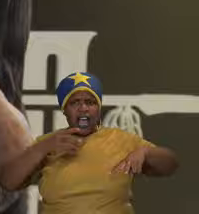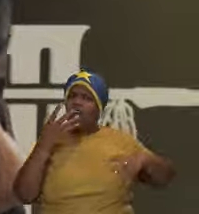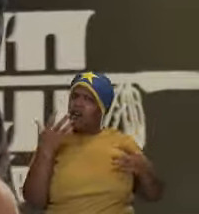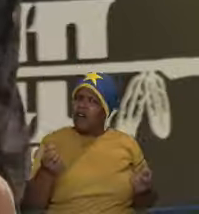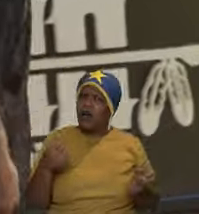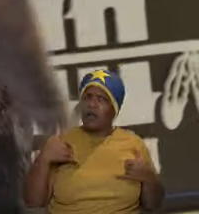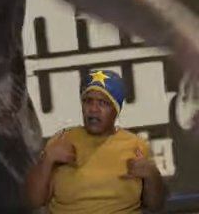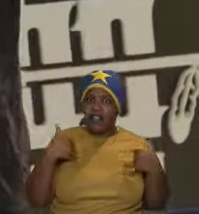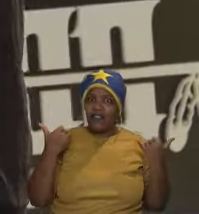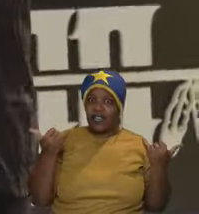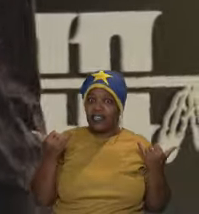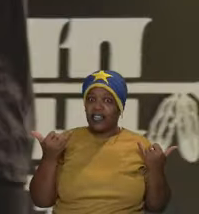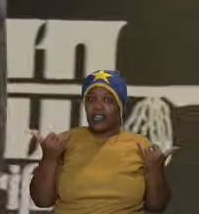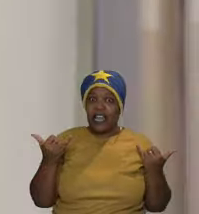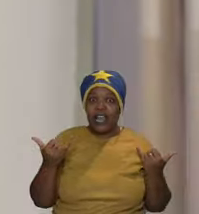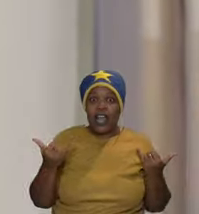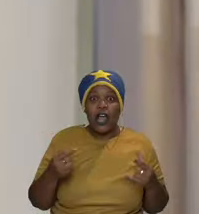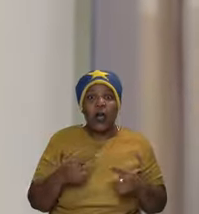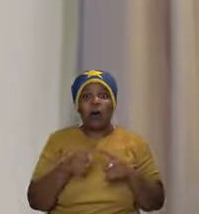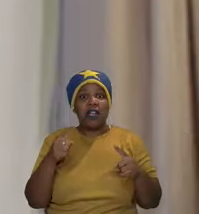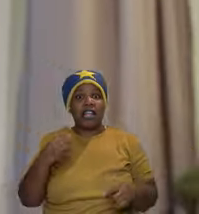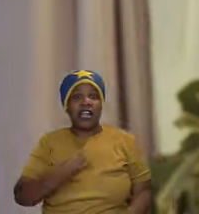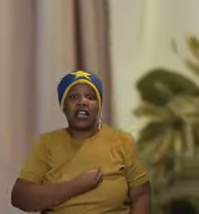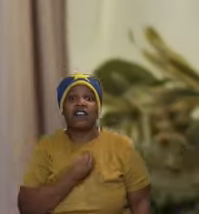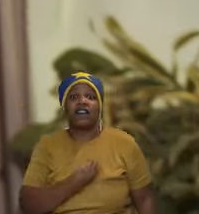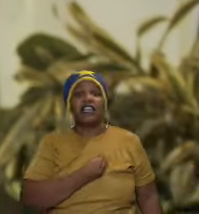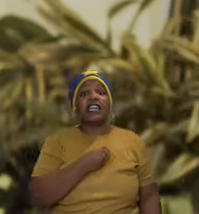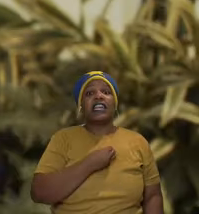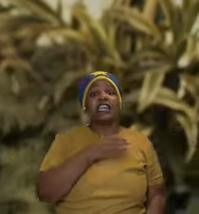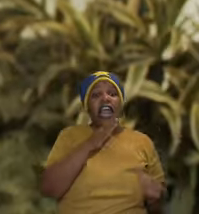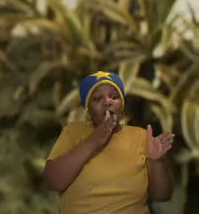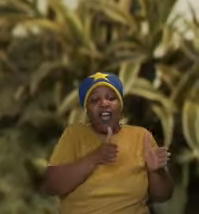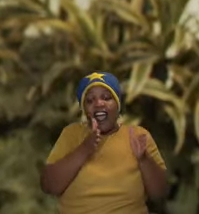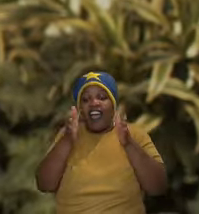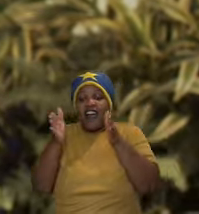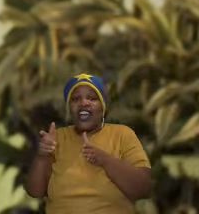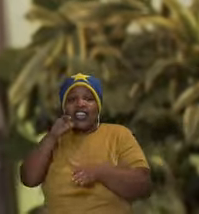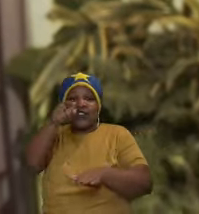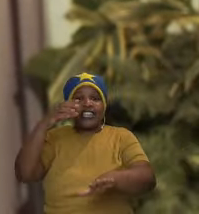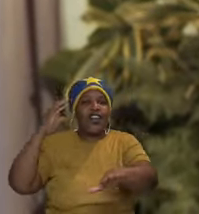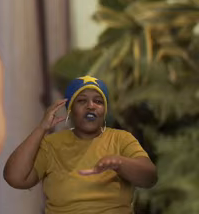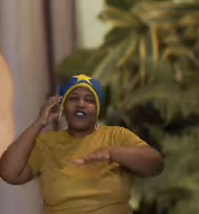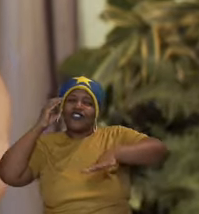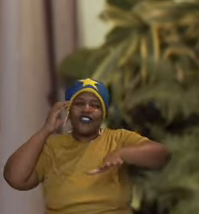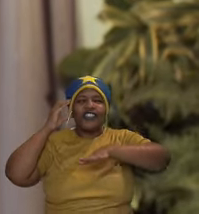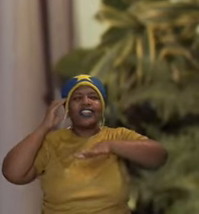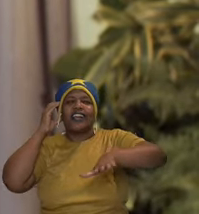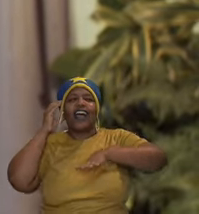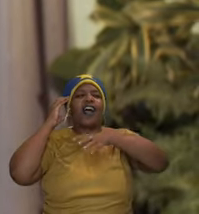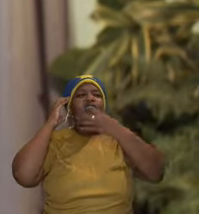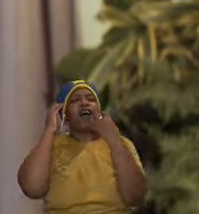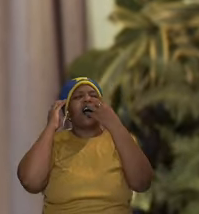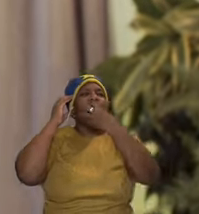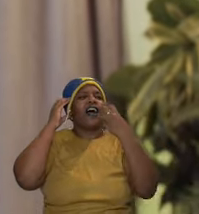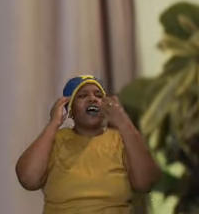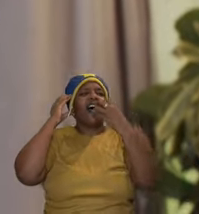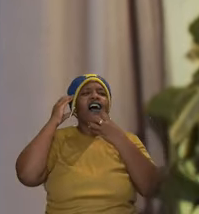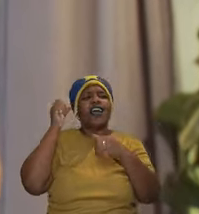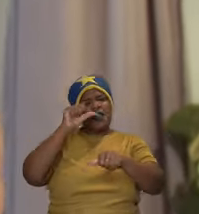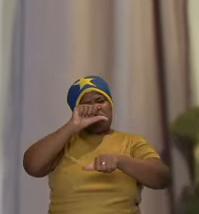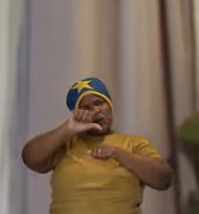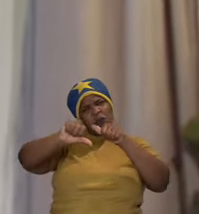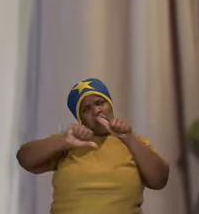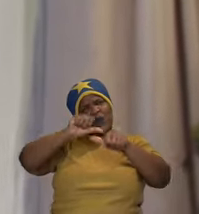porra. Essa vida é uma festa e você é um DJ, menina. Bota o som que você mais gosta e muda esse